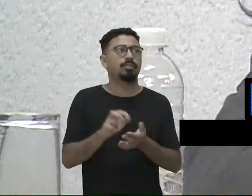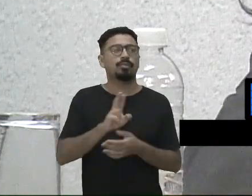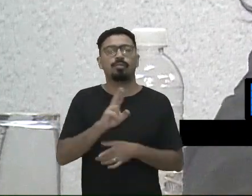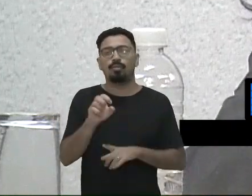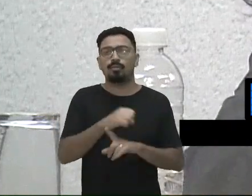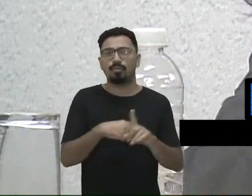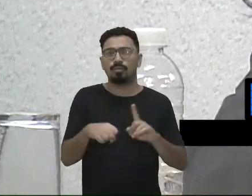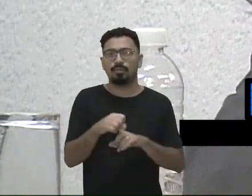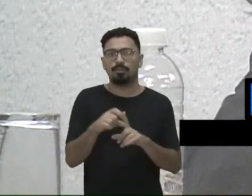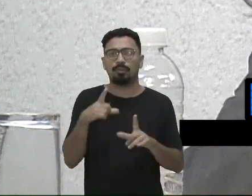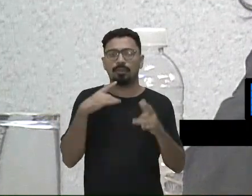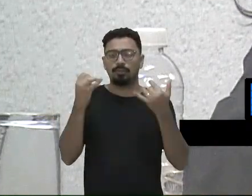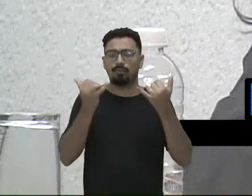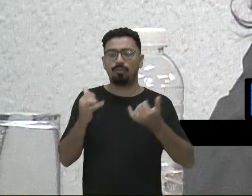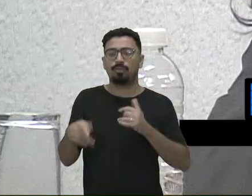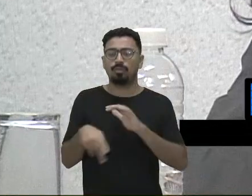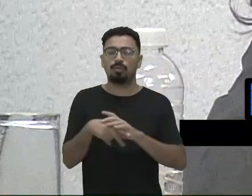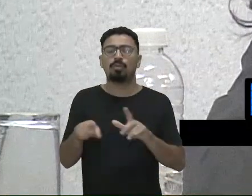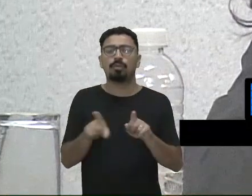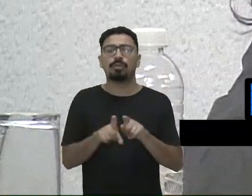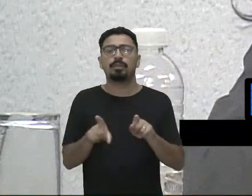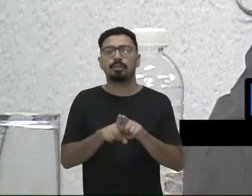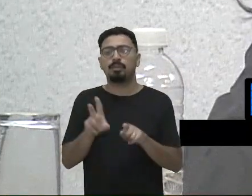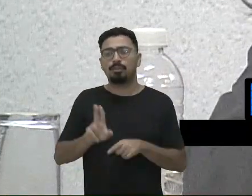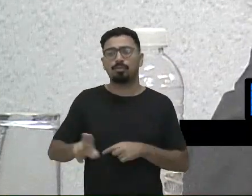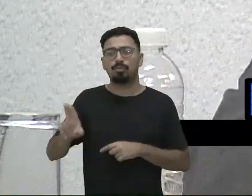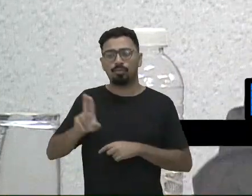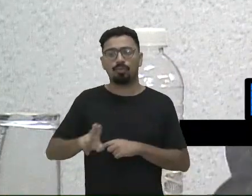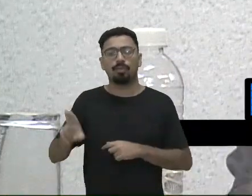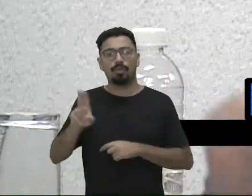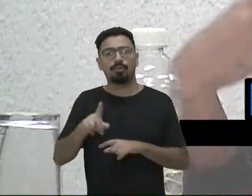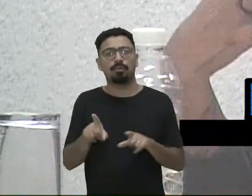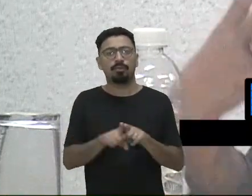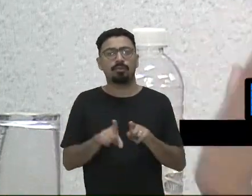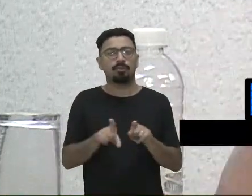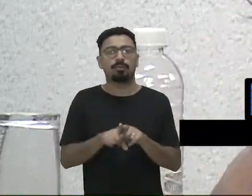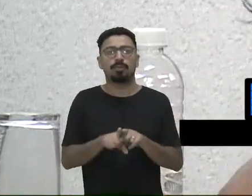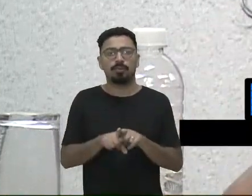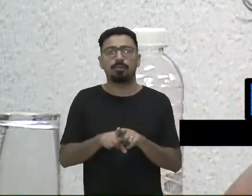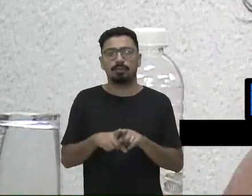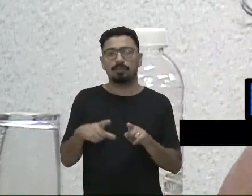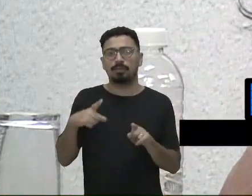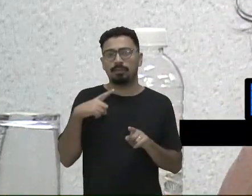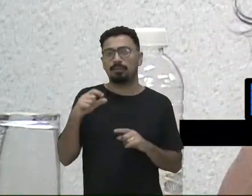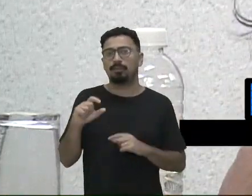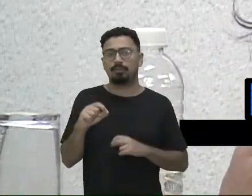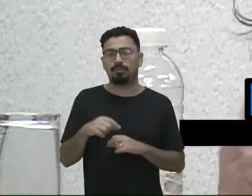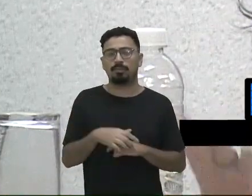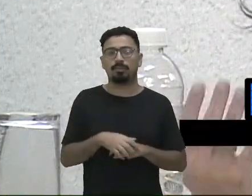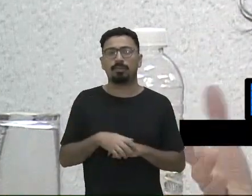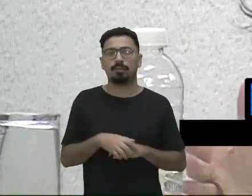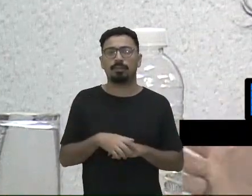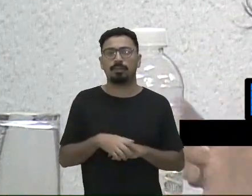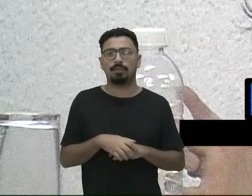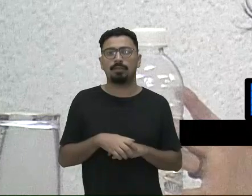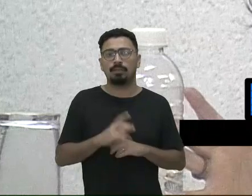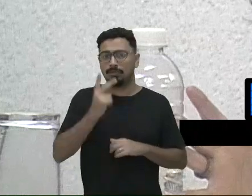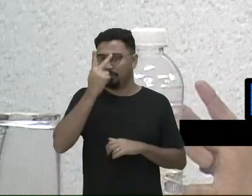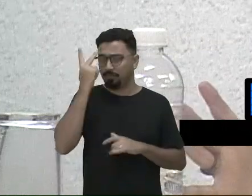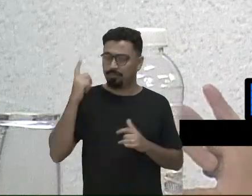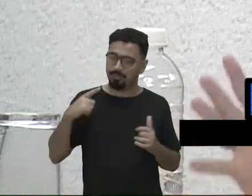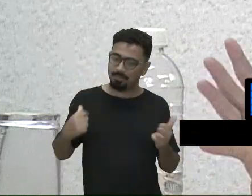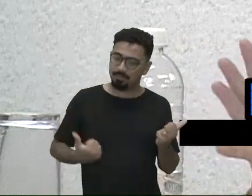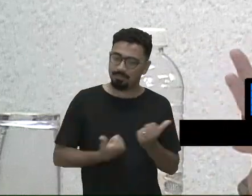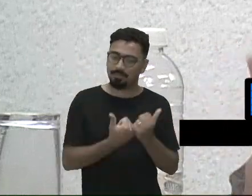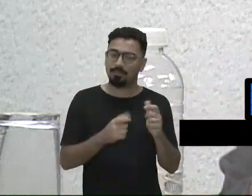e todas as informações pertinentes ao usuário, também tem todo o quadro dessa pessoa que está sendo assistida